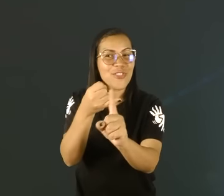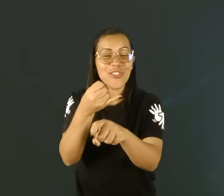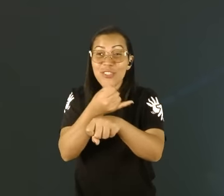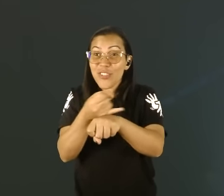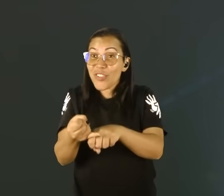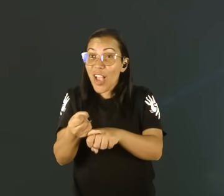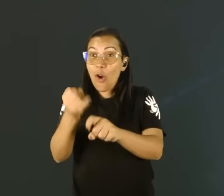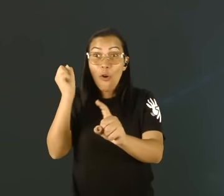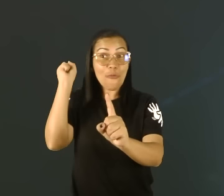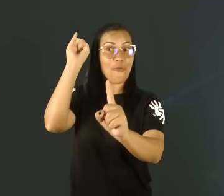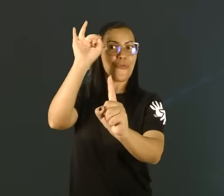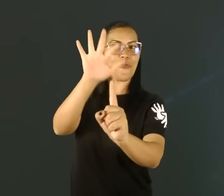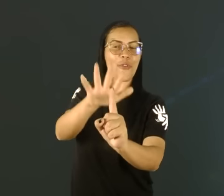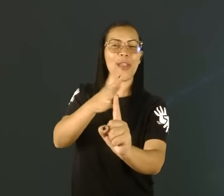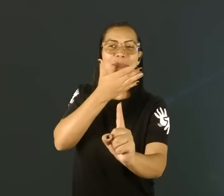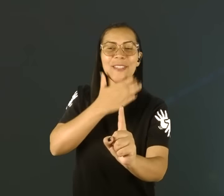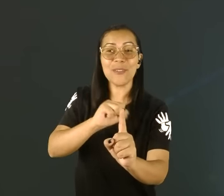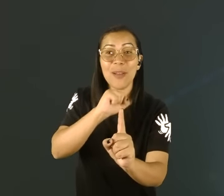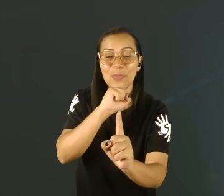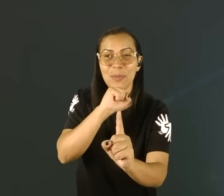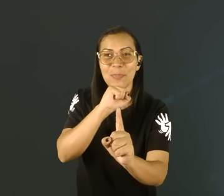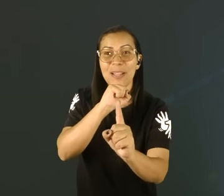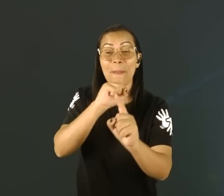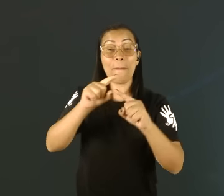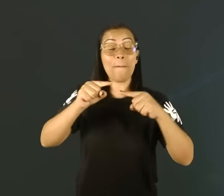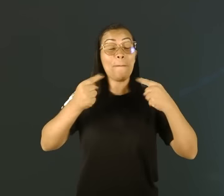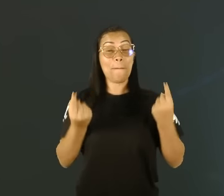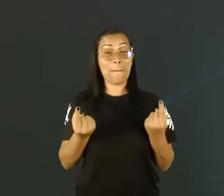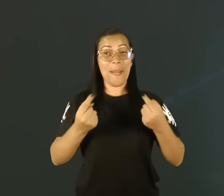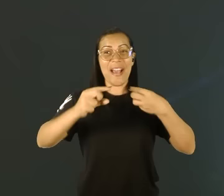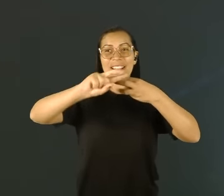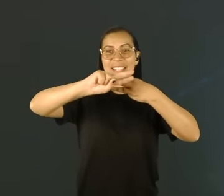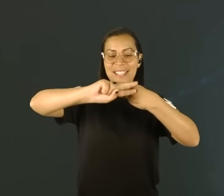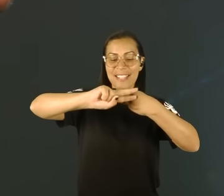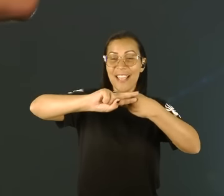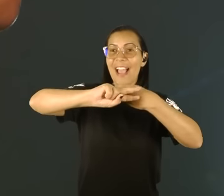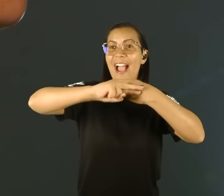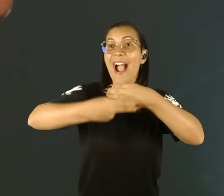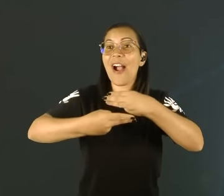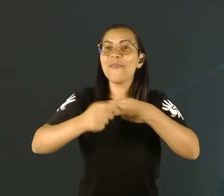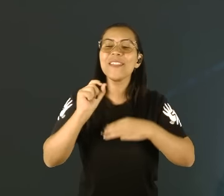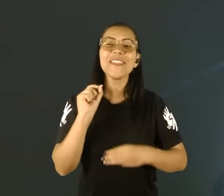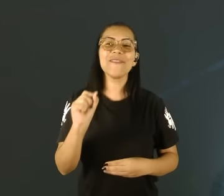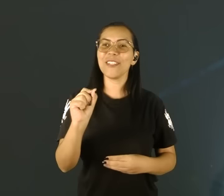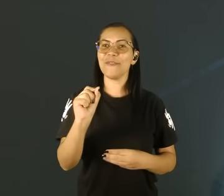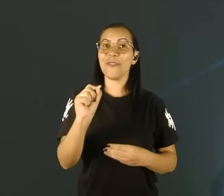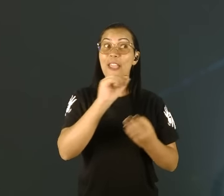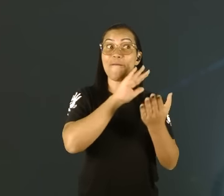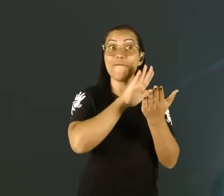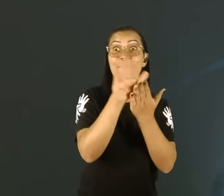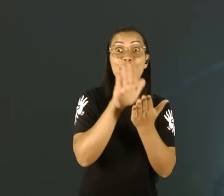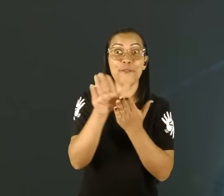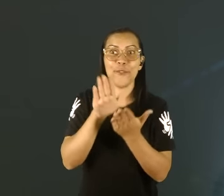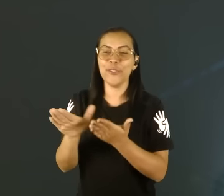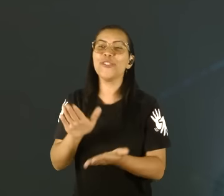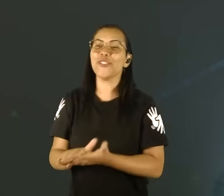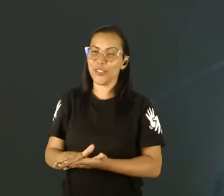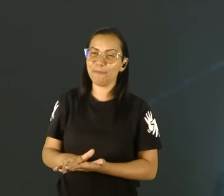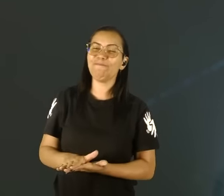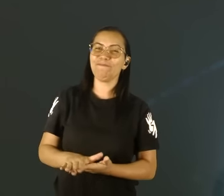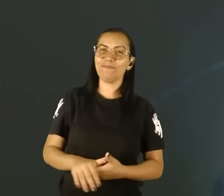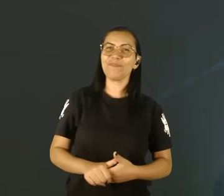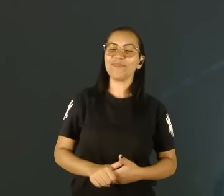é fuga, abandono, gente querendo matá-lo. Nem sempre o